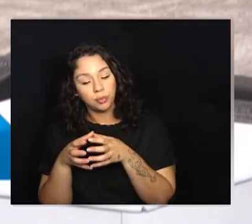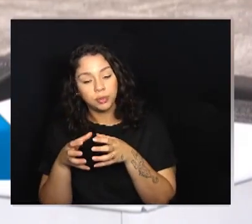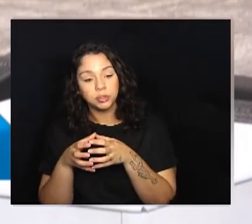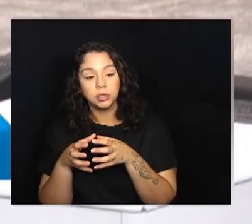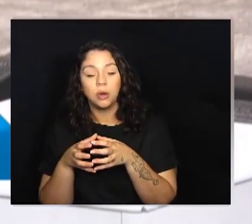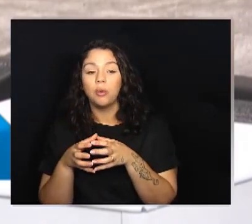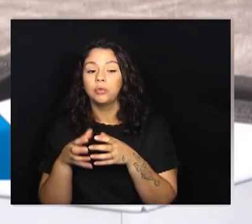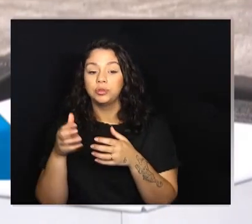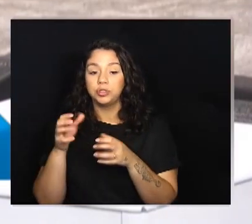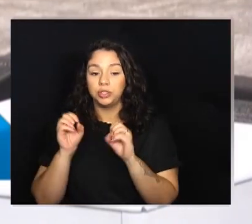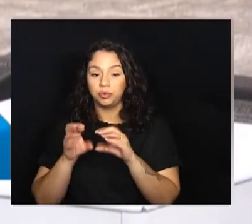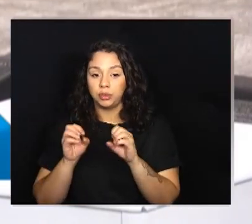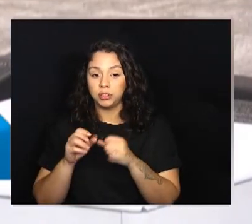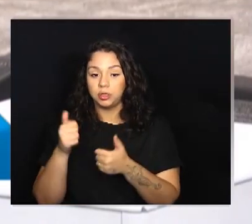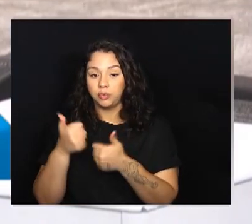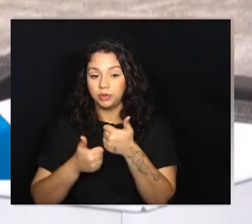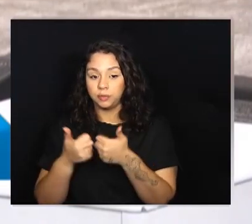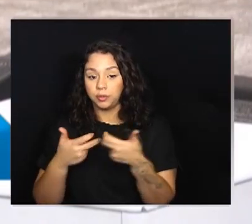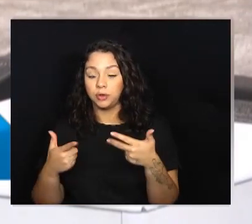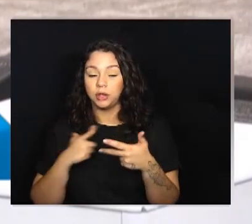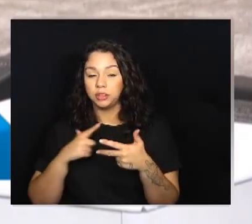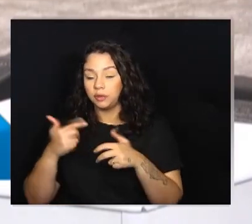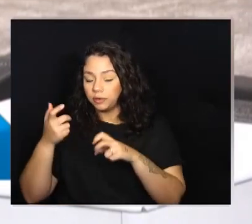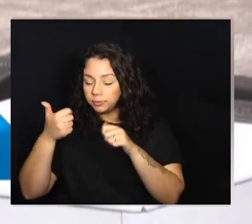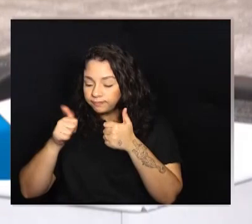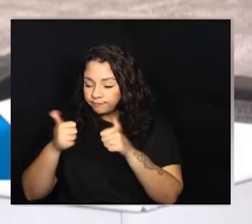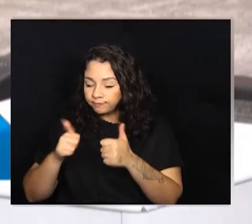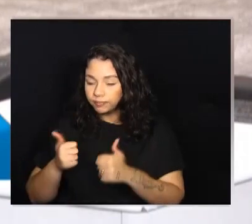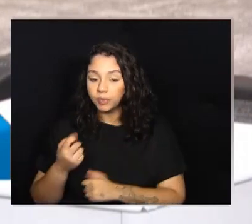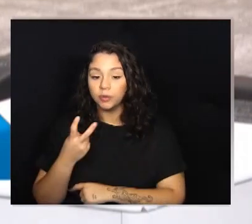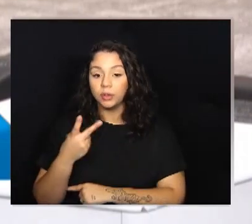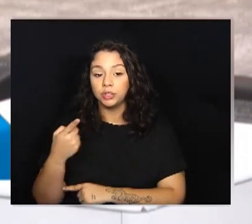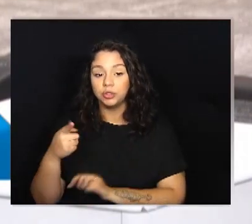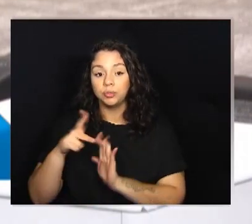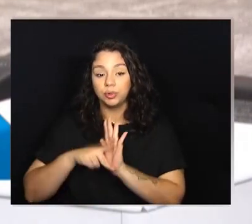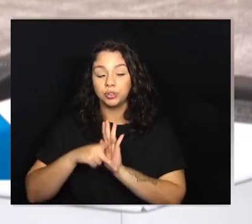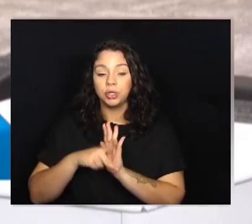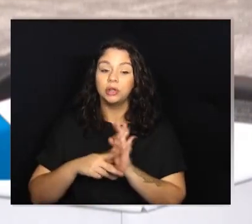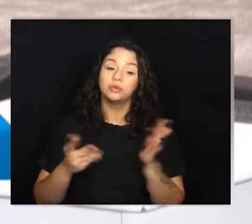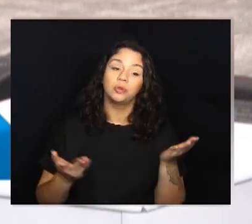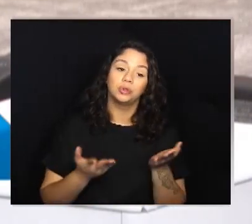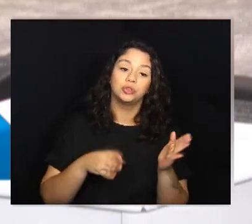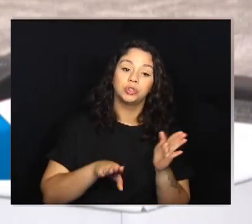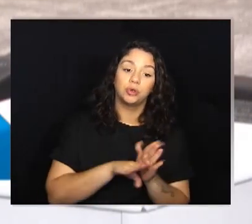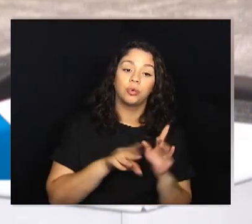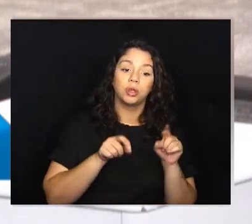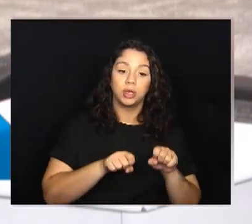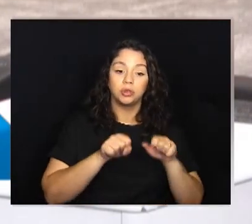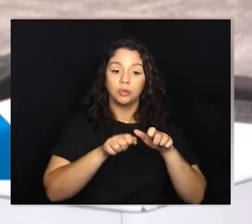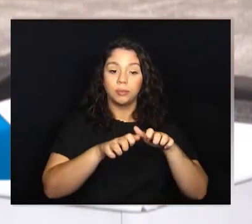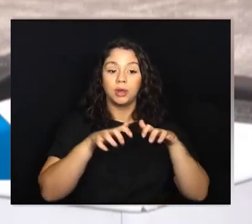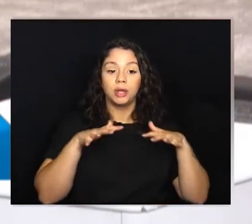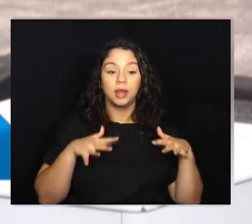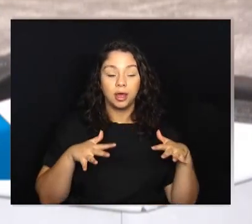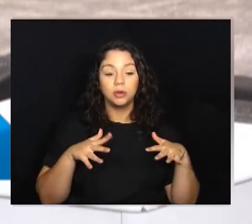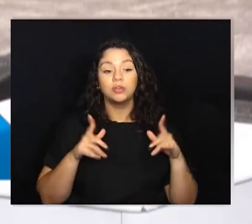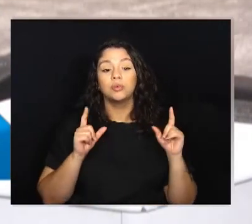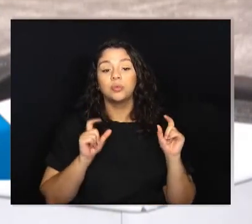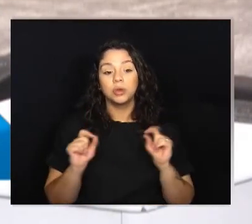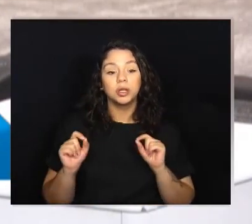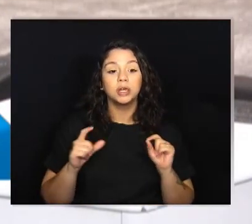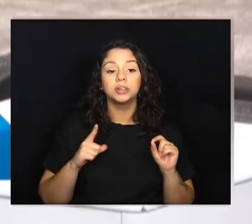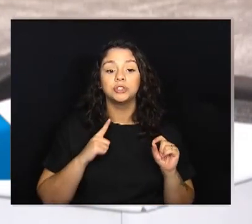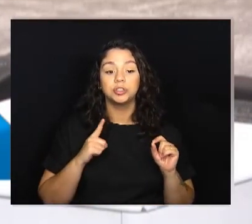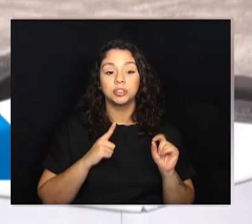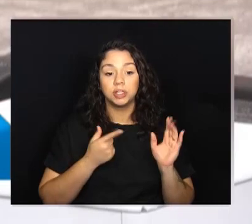debruçou, analisou 21 projetos de leis e viemos para cá, para o plenário, justamente para darmos o